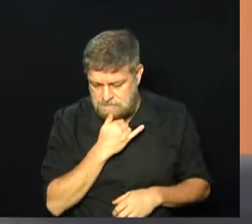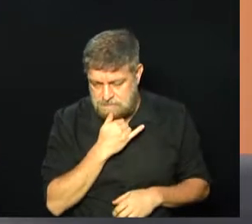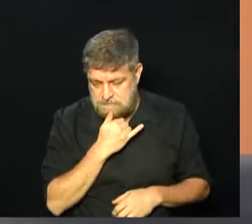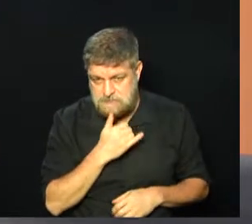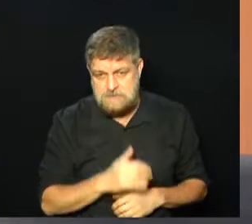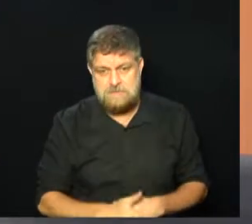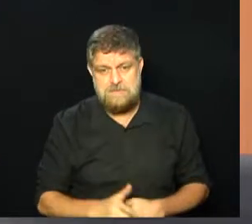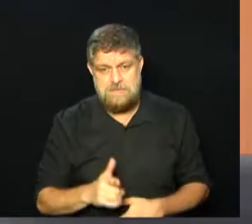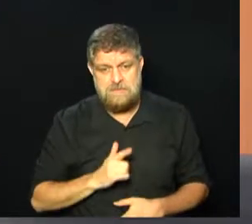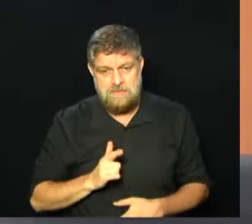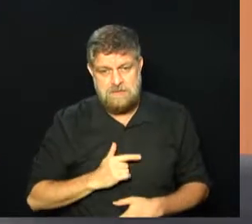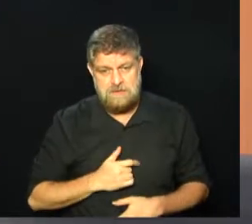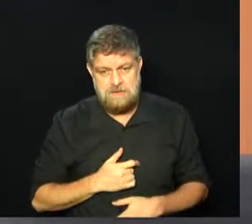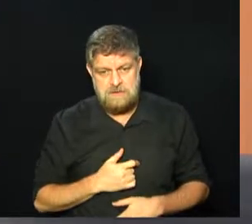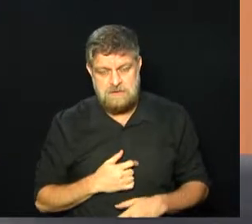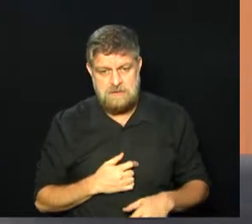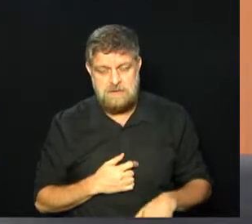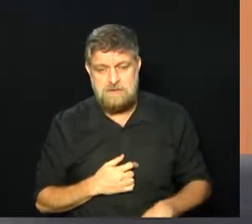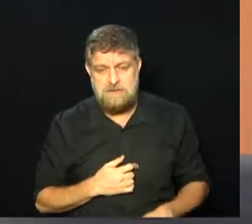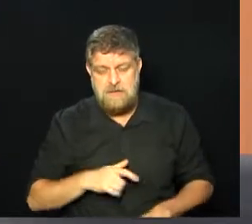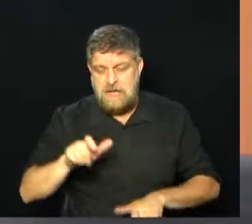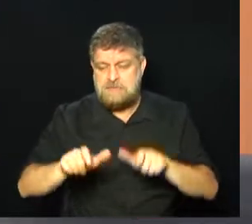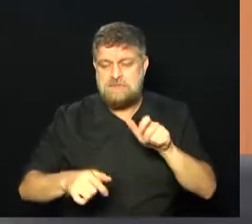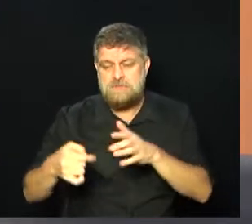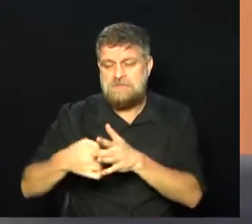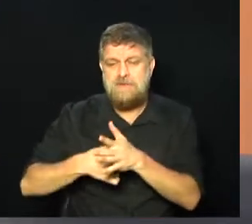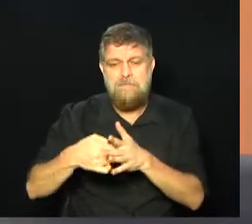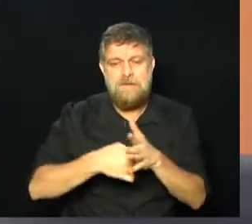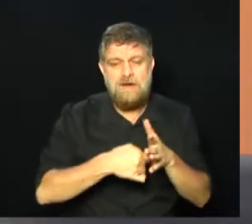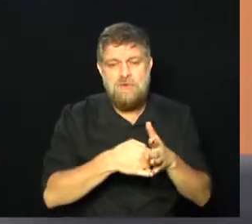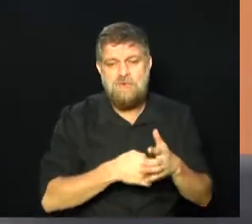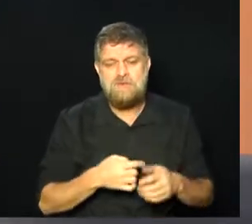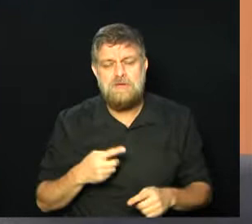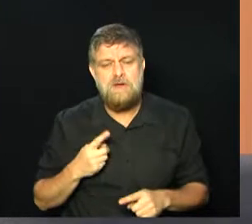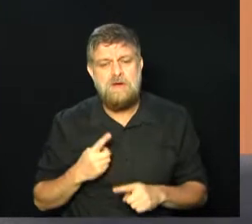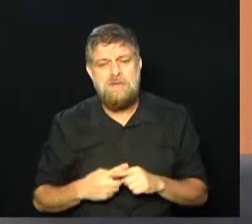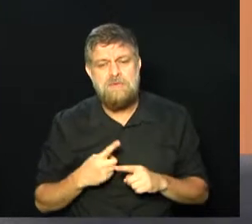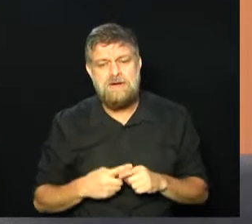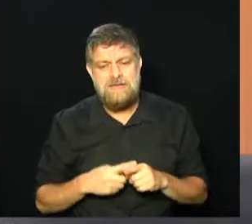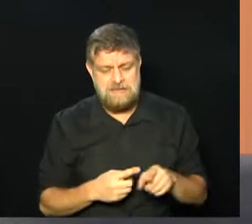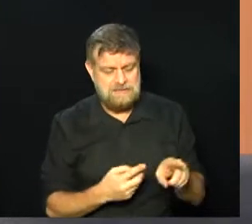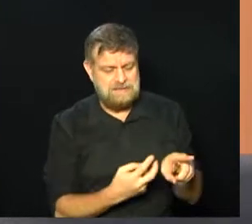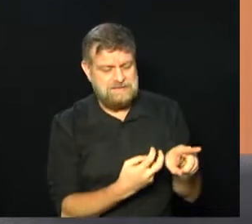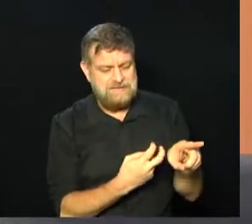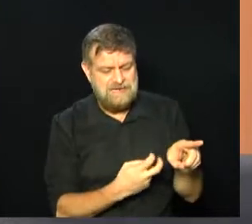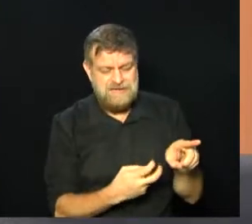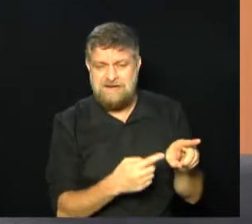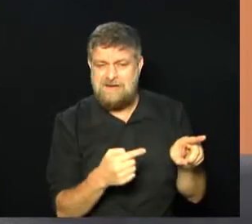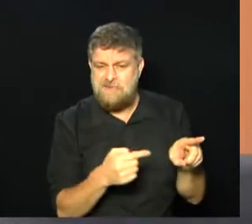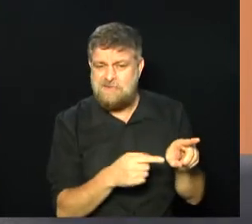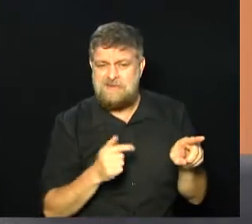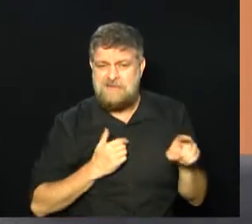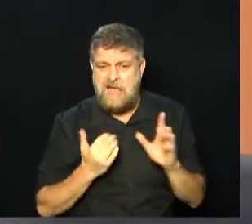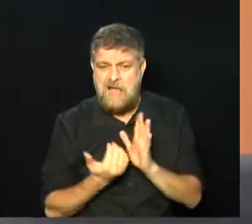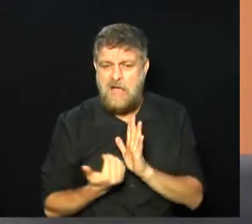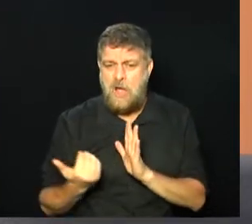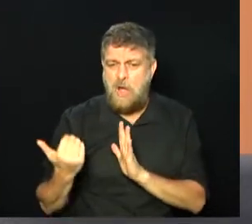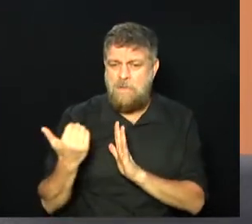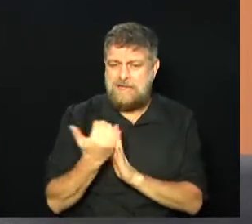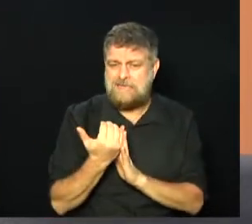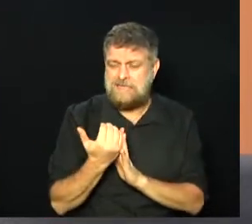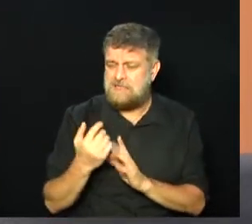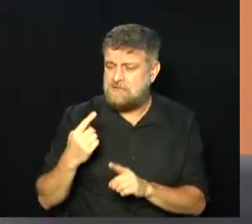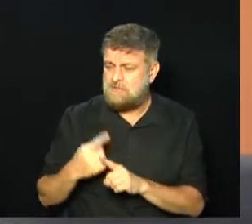é muito incidente. E só para terminar, muita gente pergunta, por que o câncer de próstata está tendo muito, ou está aumentando? O que é?